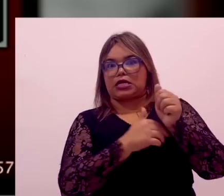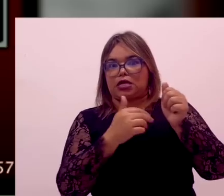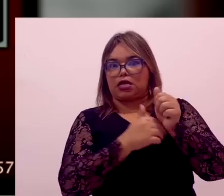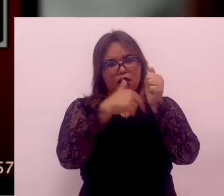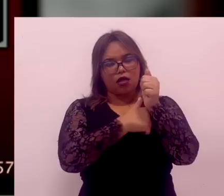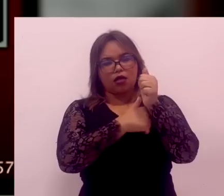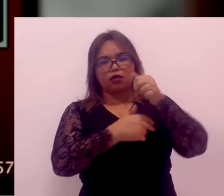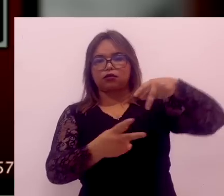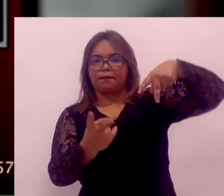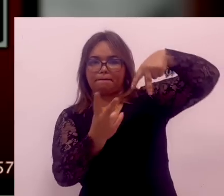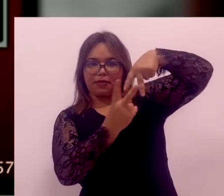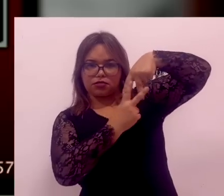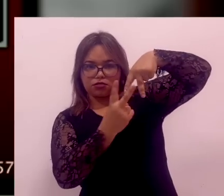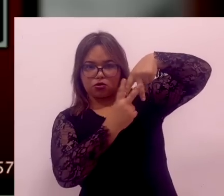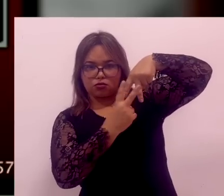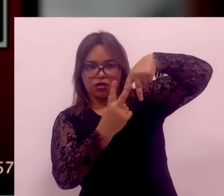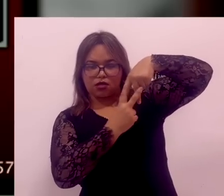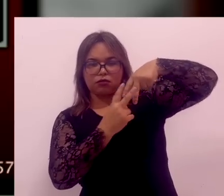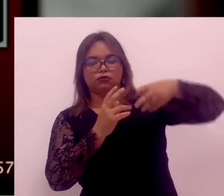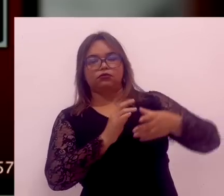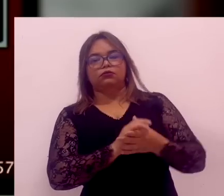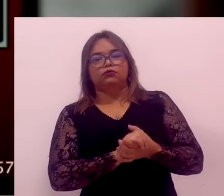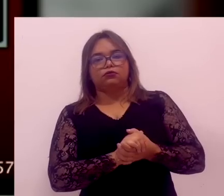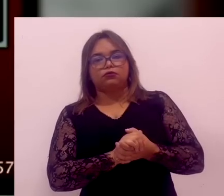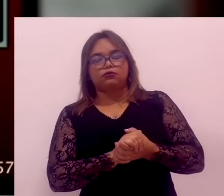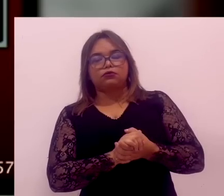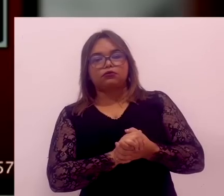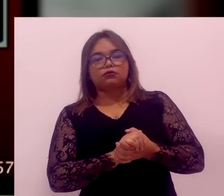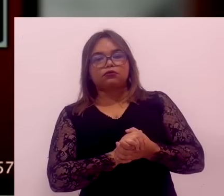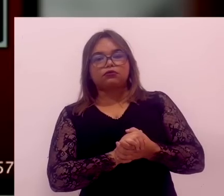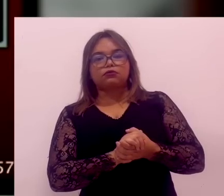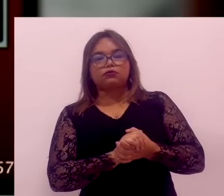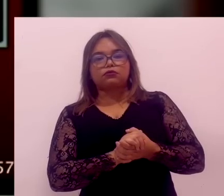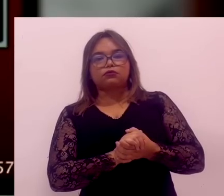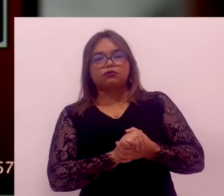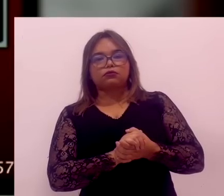dos quais tanto se falara, mas ninguém conheceria.